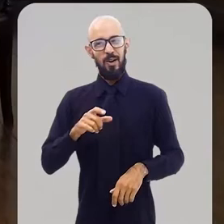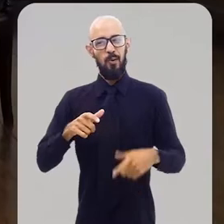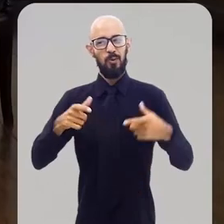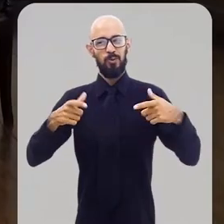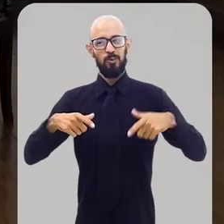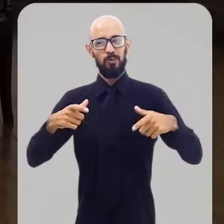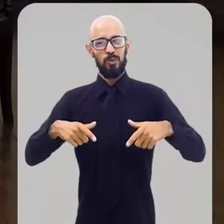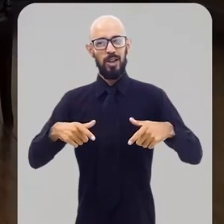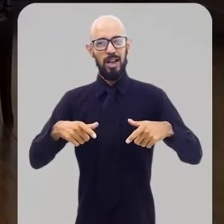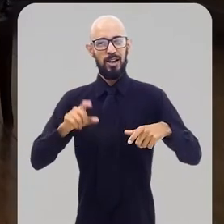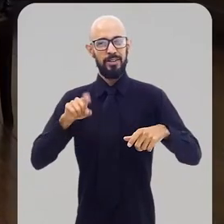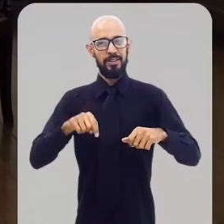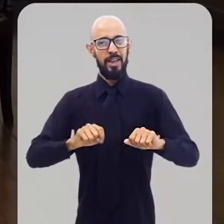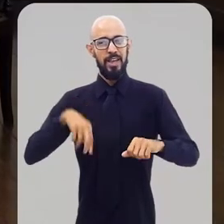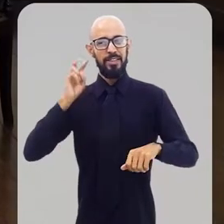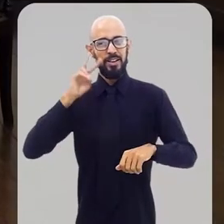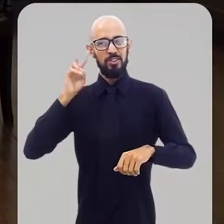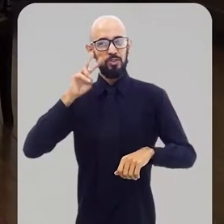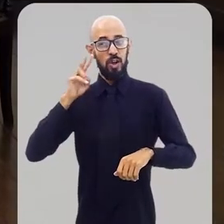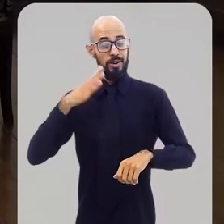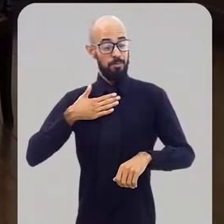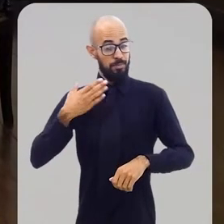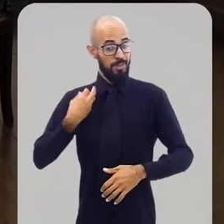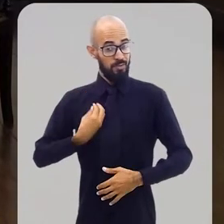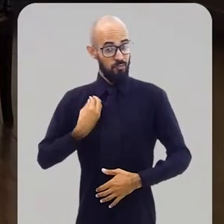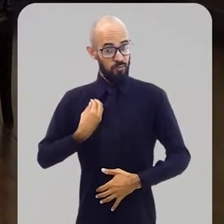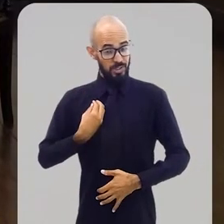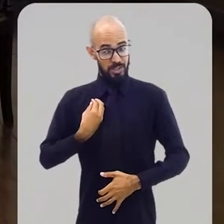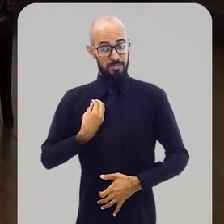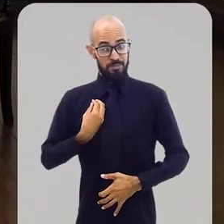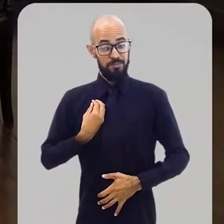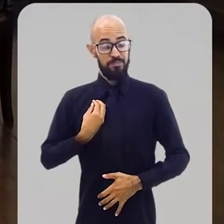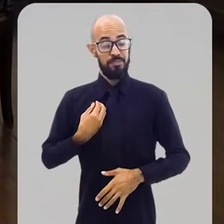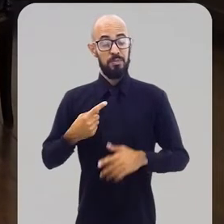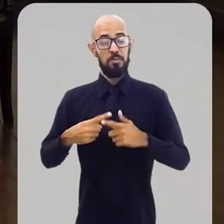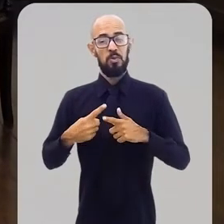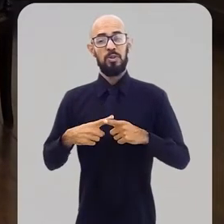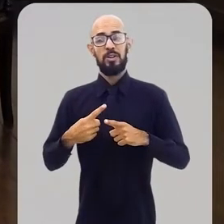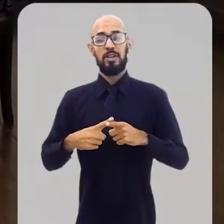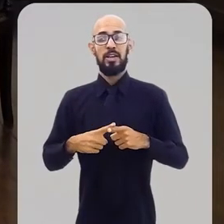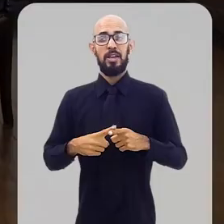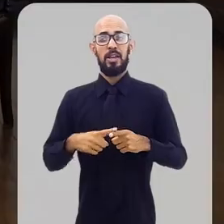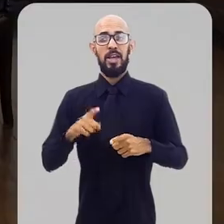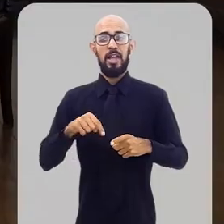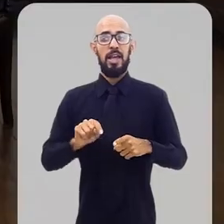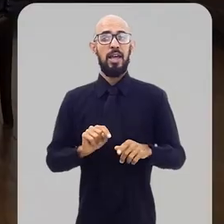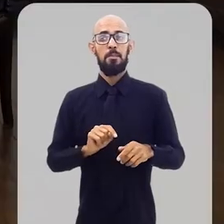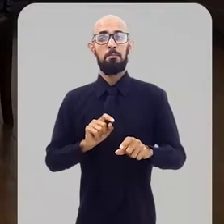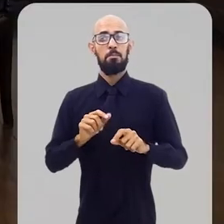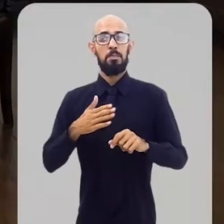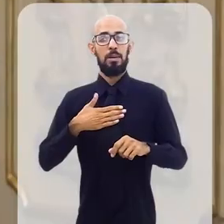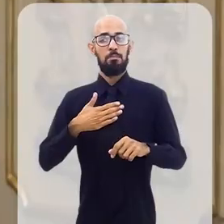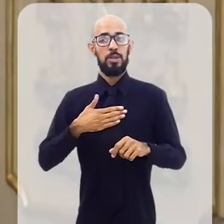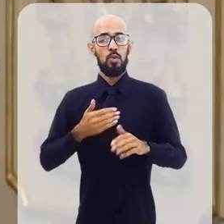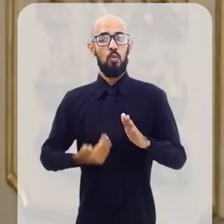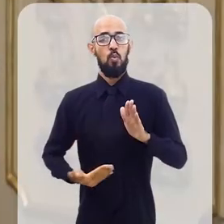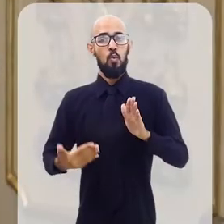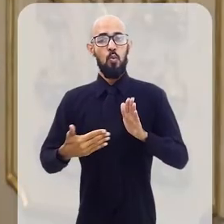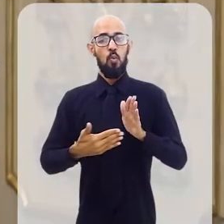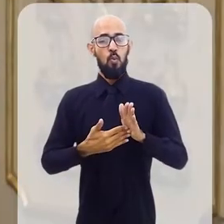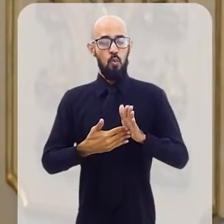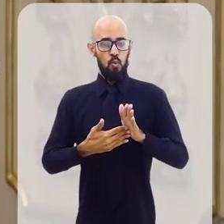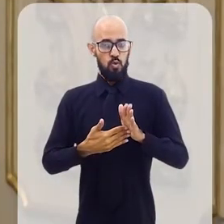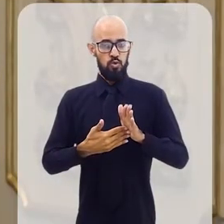espaço que fez parte da história da minha vida é o sentido do que é o único último